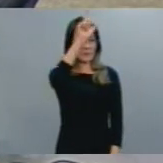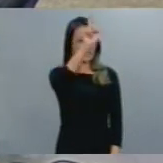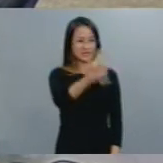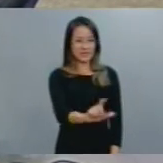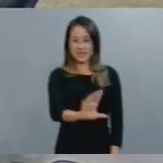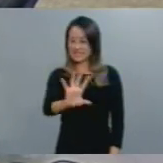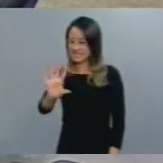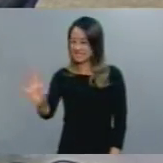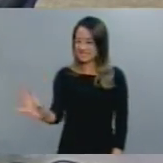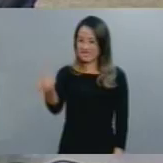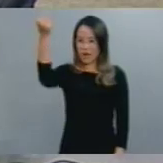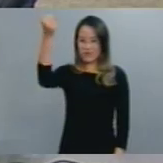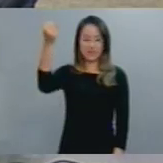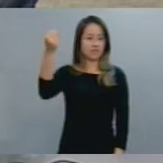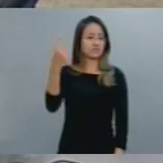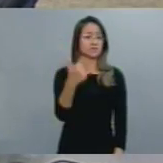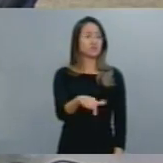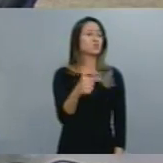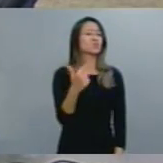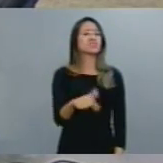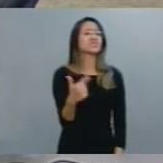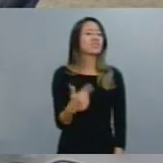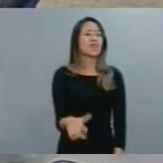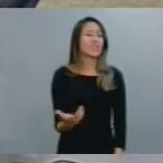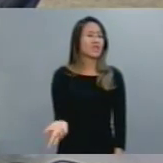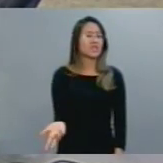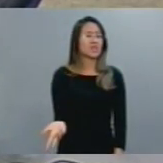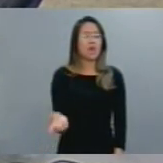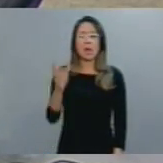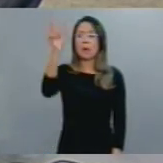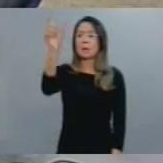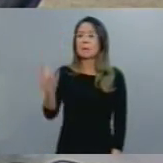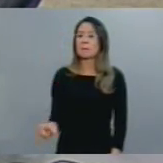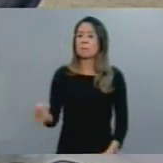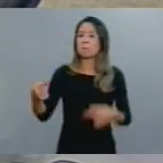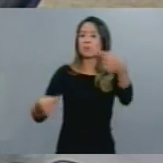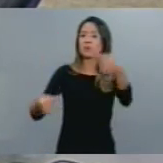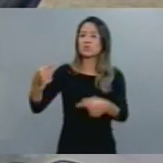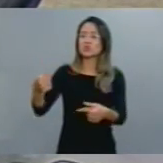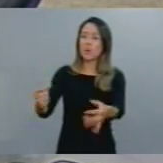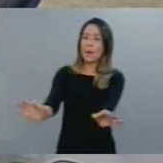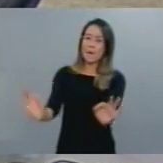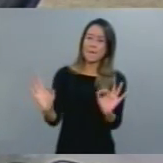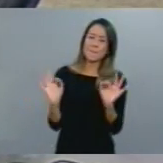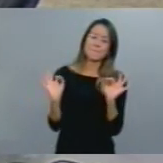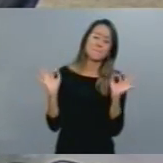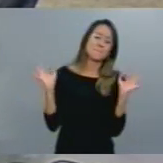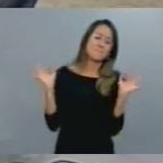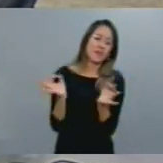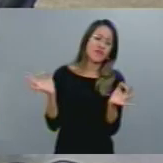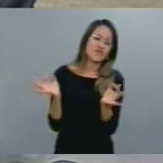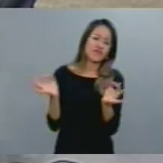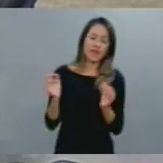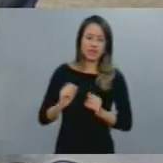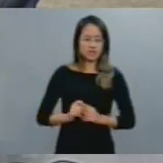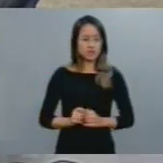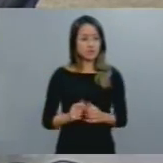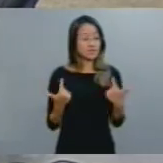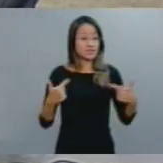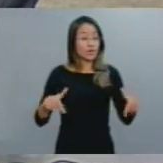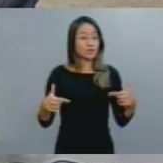não existem vestais. Quem está pregando isso está ou consciente